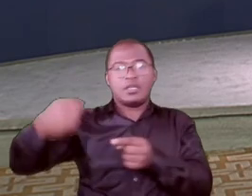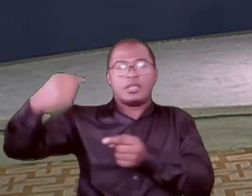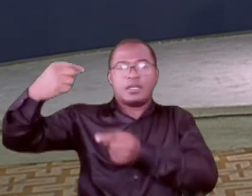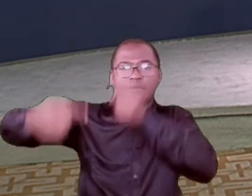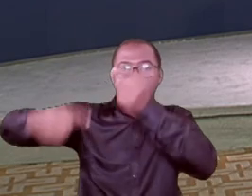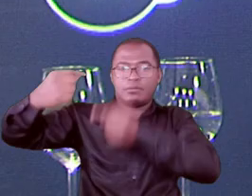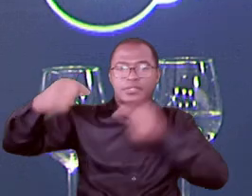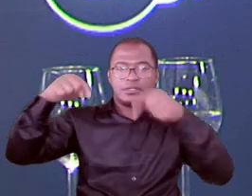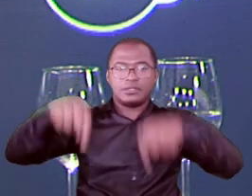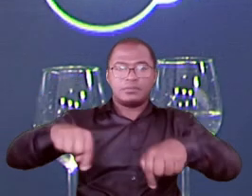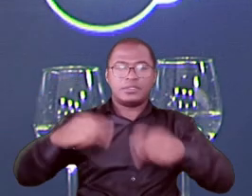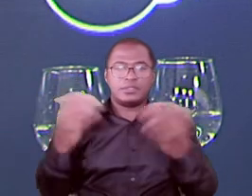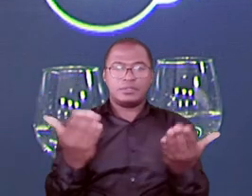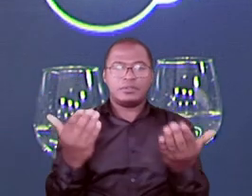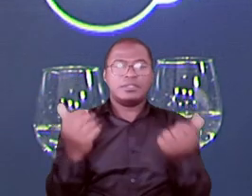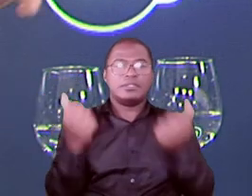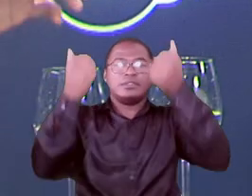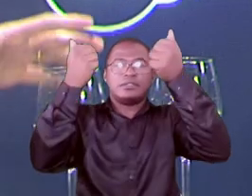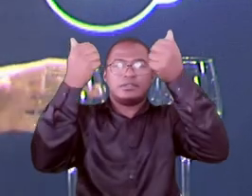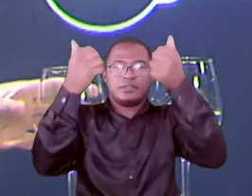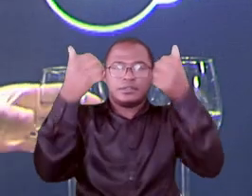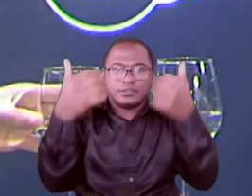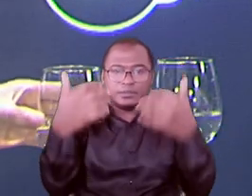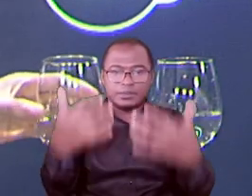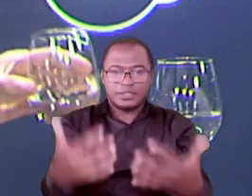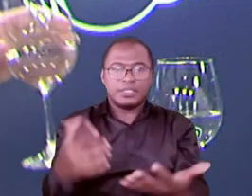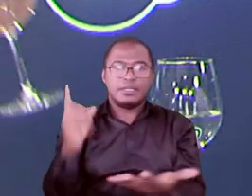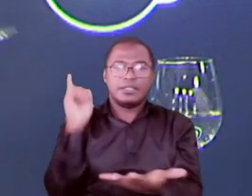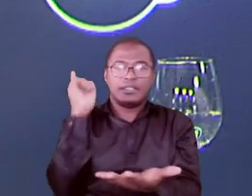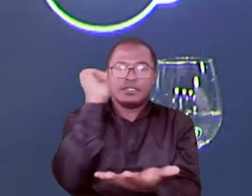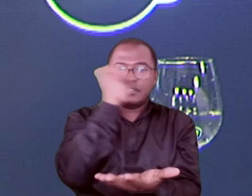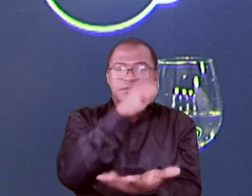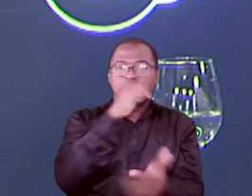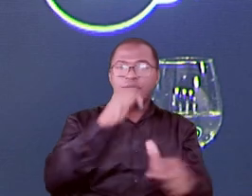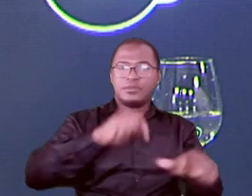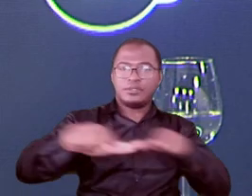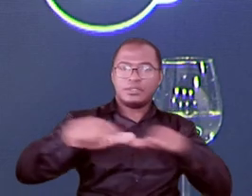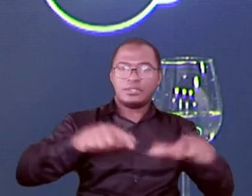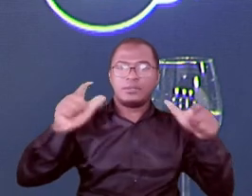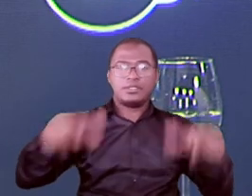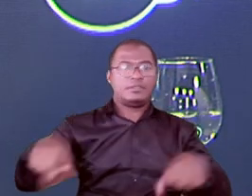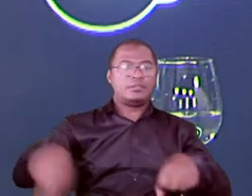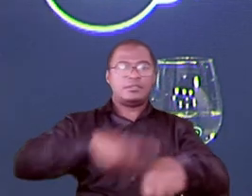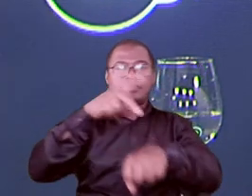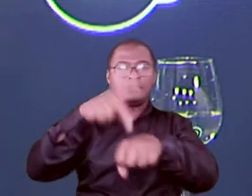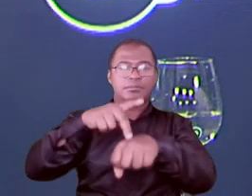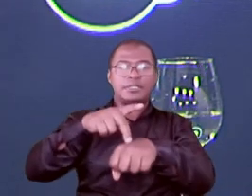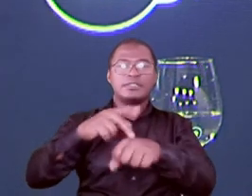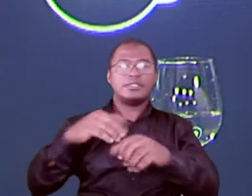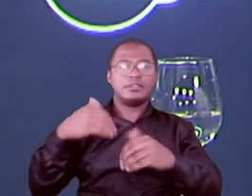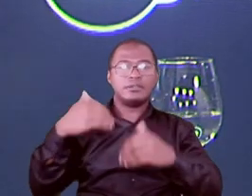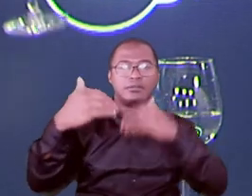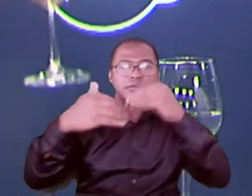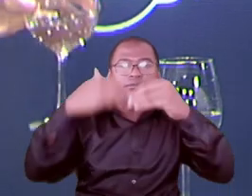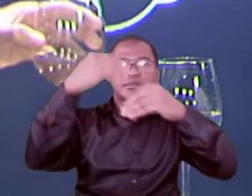tentar explicar um pouquinho da da dificuldade de operar né em países de emergente Visa virgem Como como é vamos